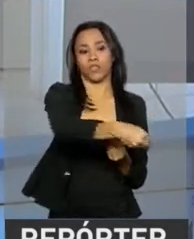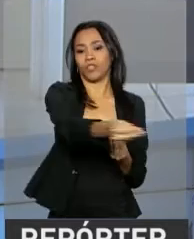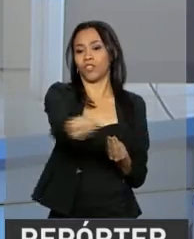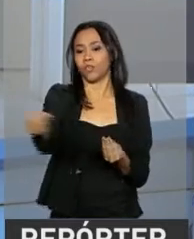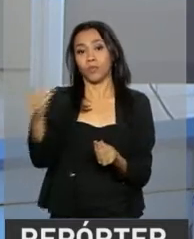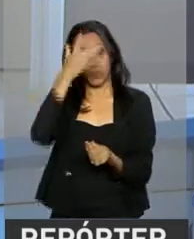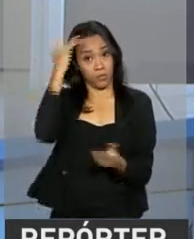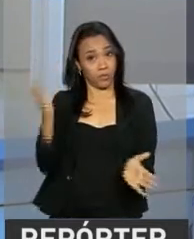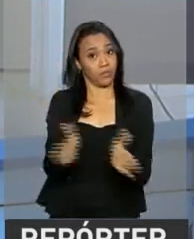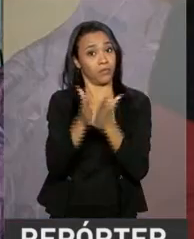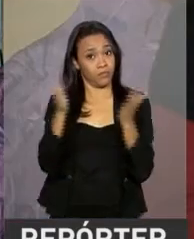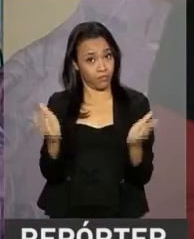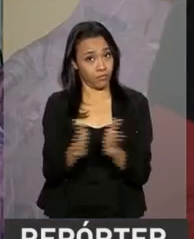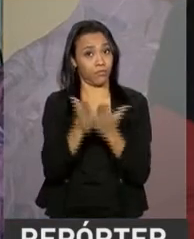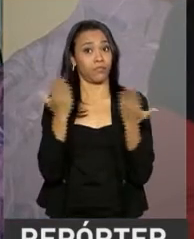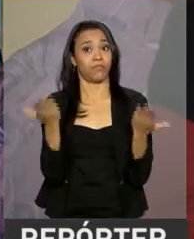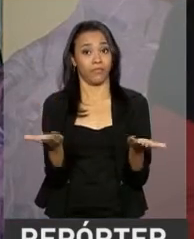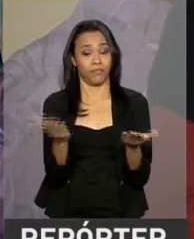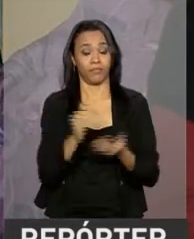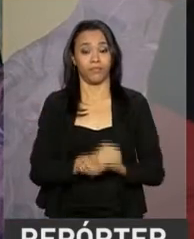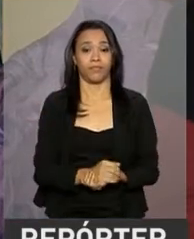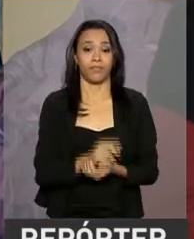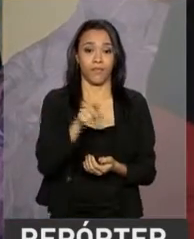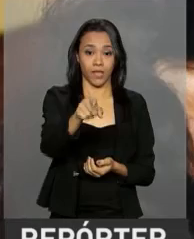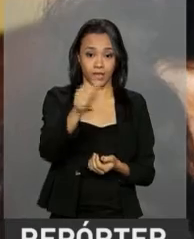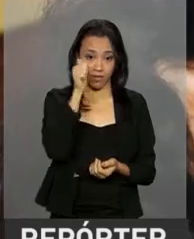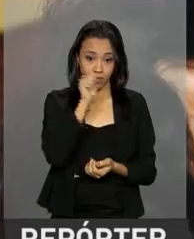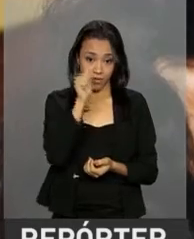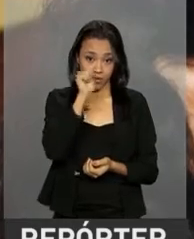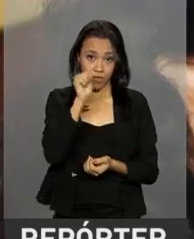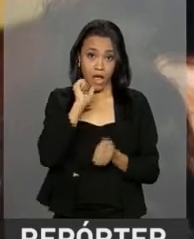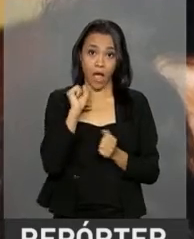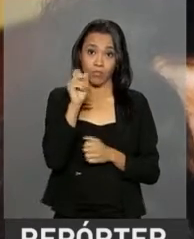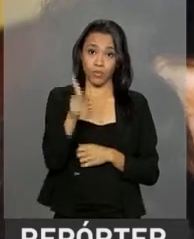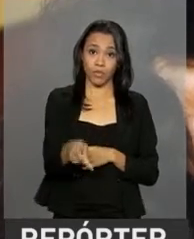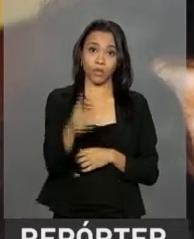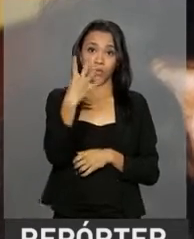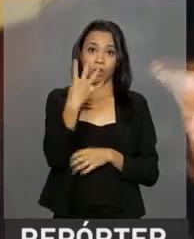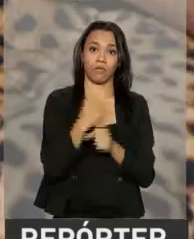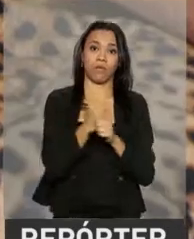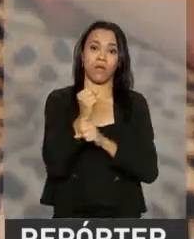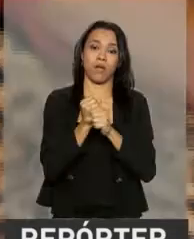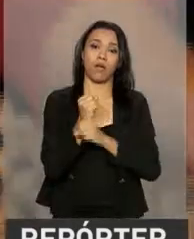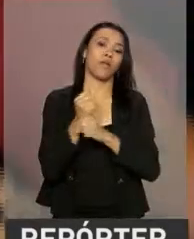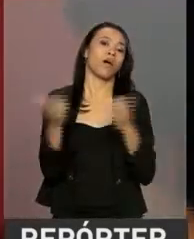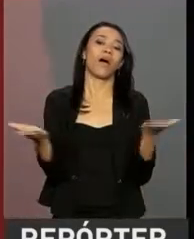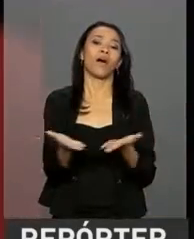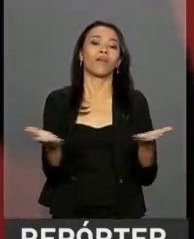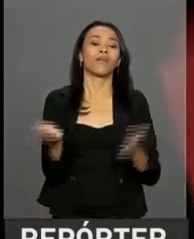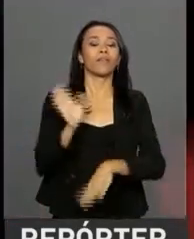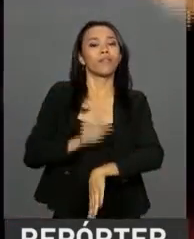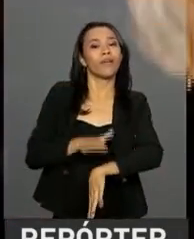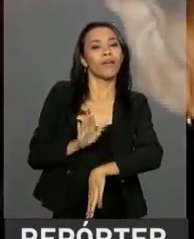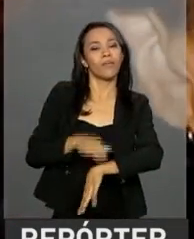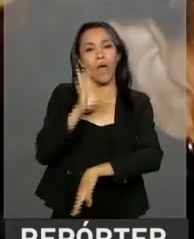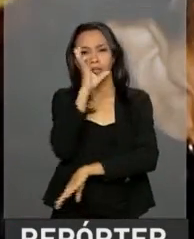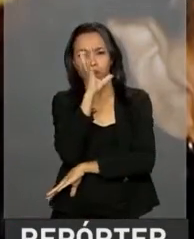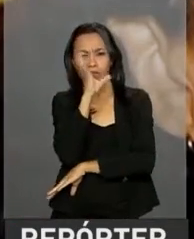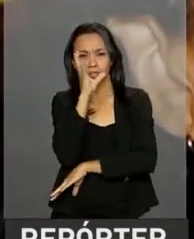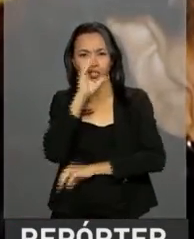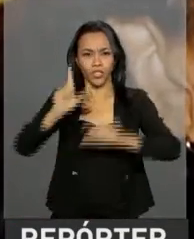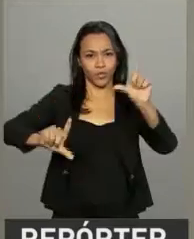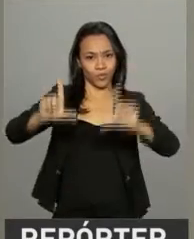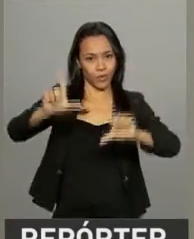quem mais precisa dona ivonete se aposentou há quatro anos agora ela tem mais tempo para assistir aos programas